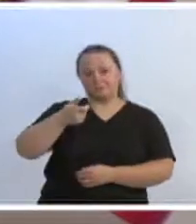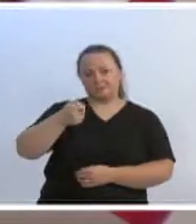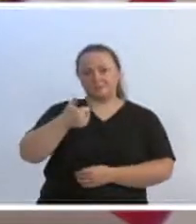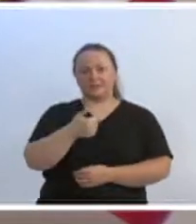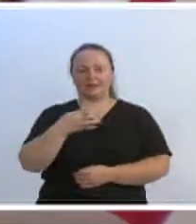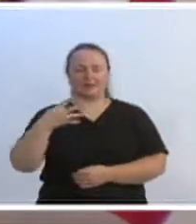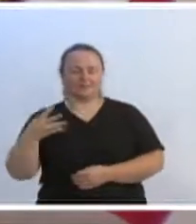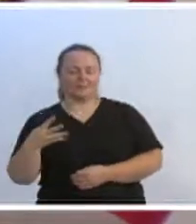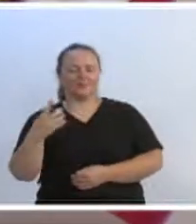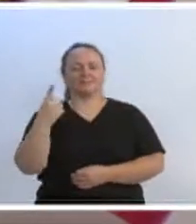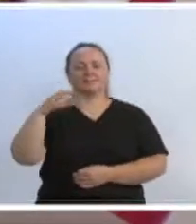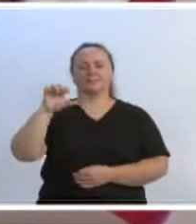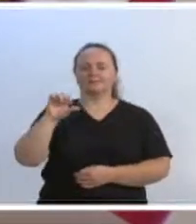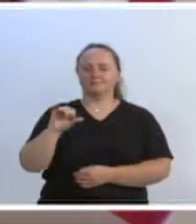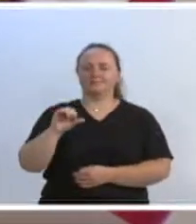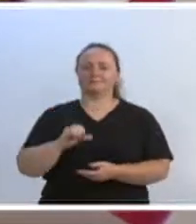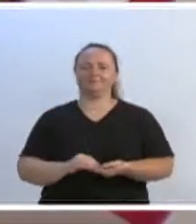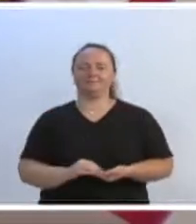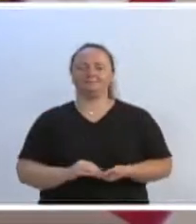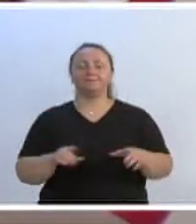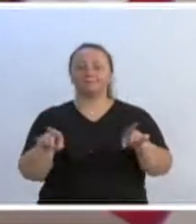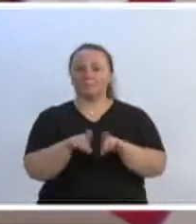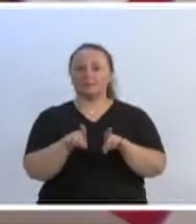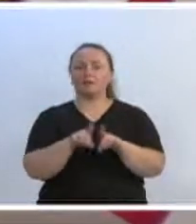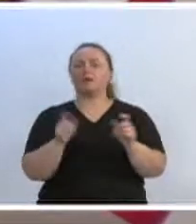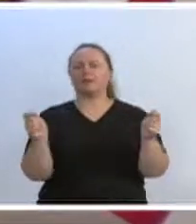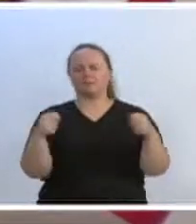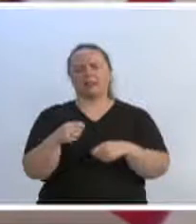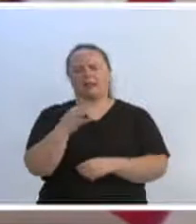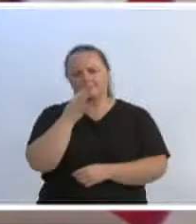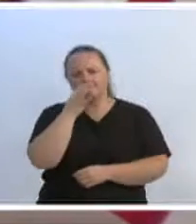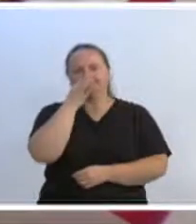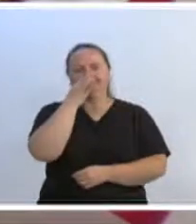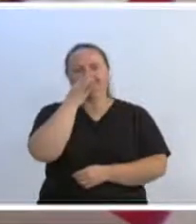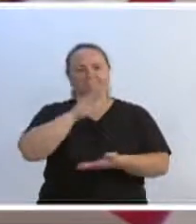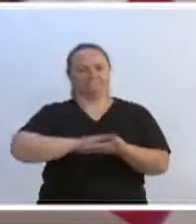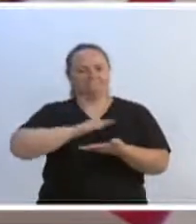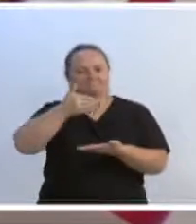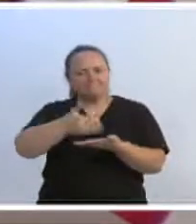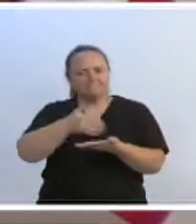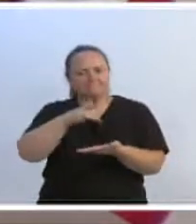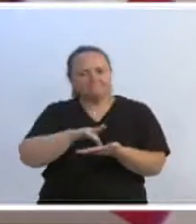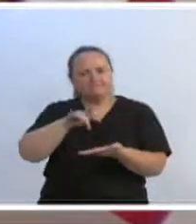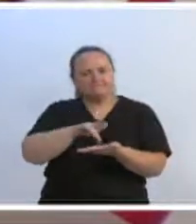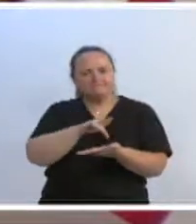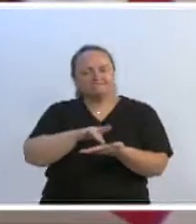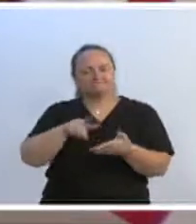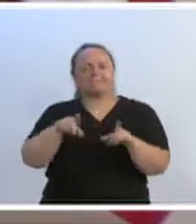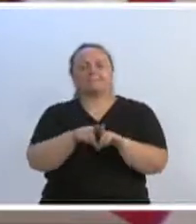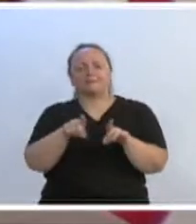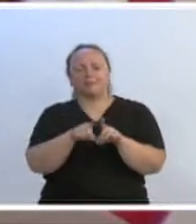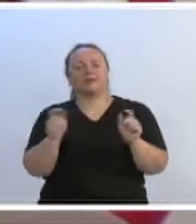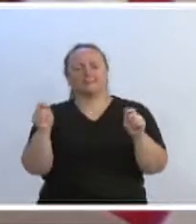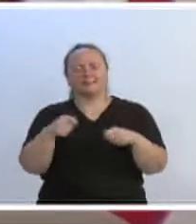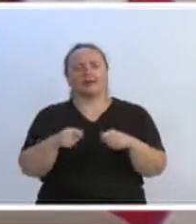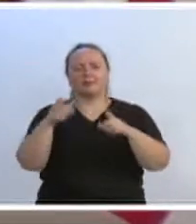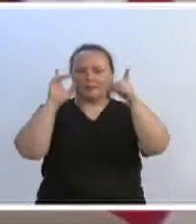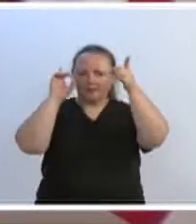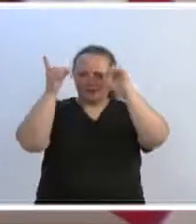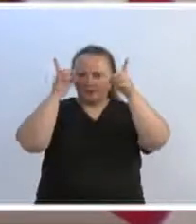de história, esse periódico encontra-se disponível para assinatura no arquivo José Ferreira